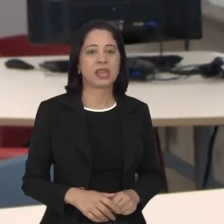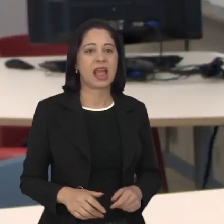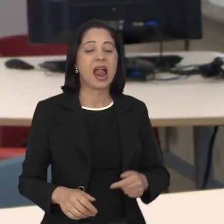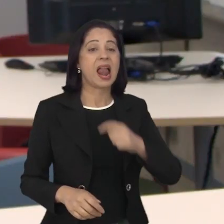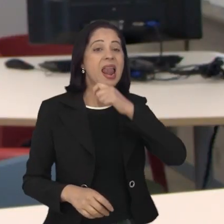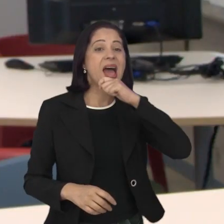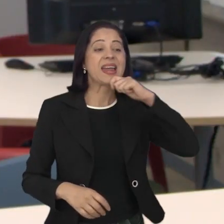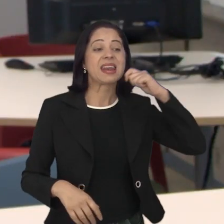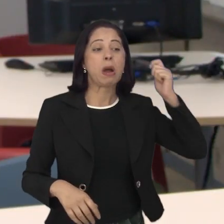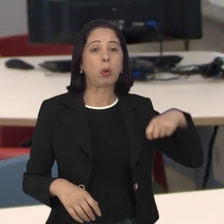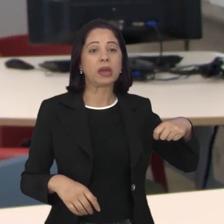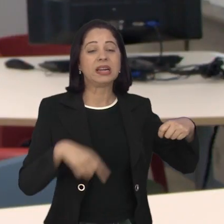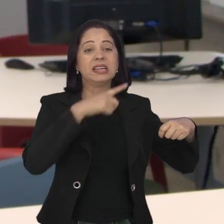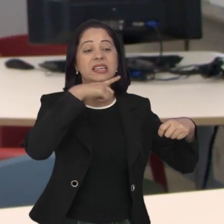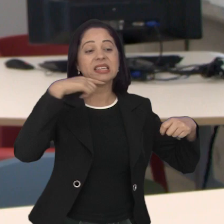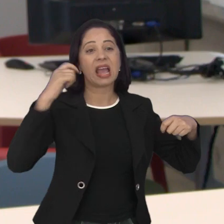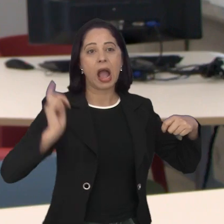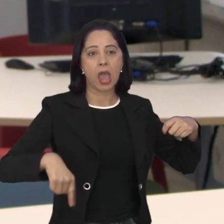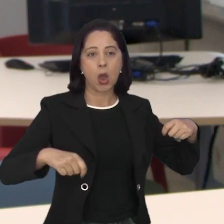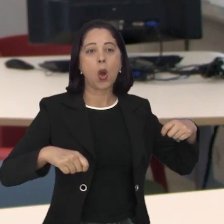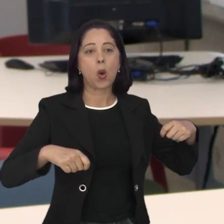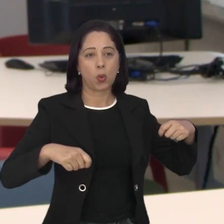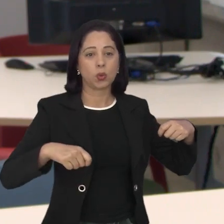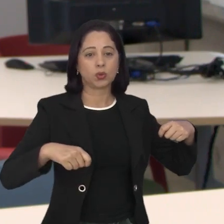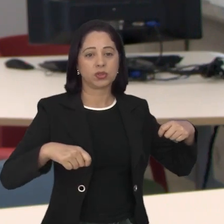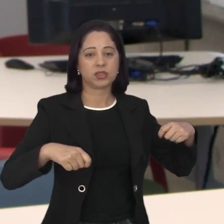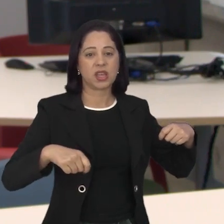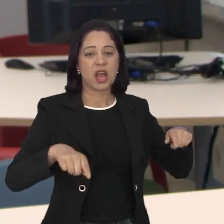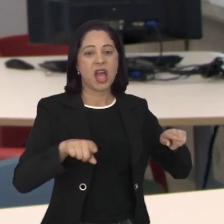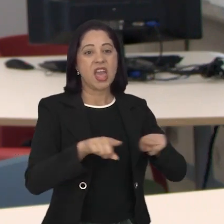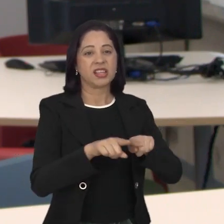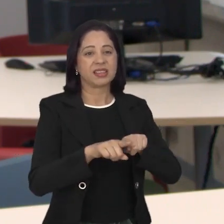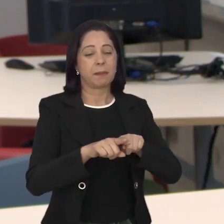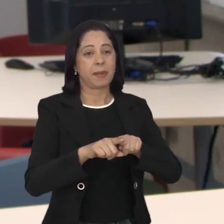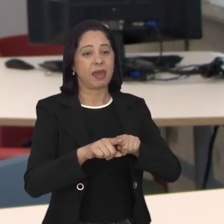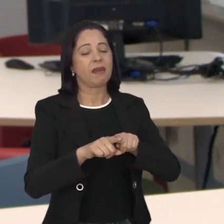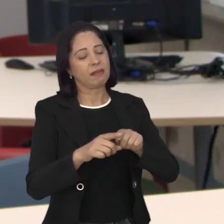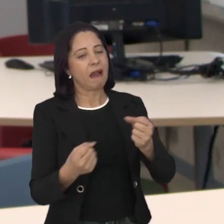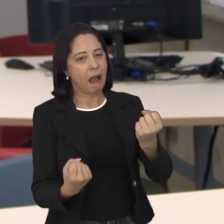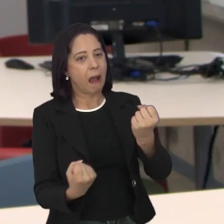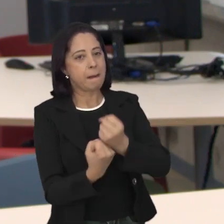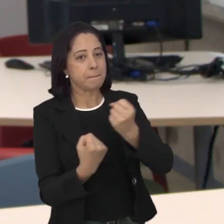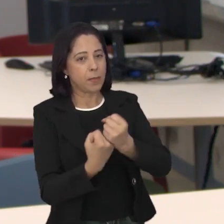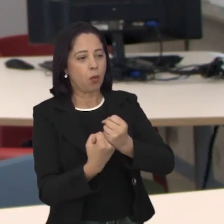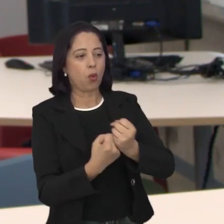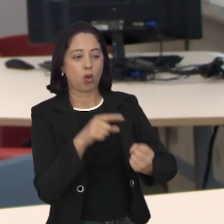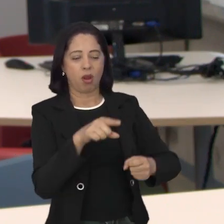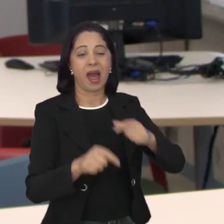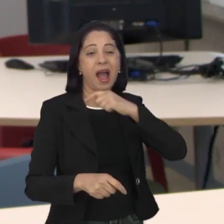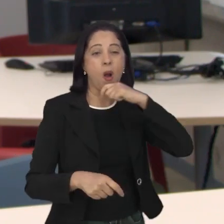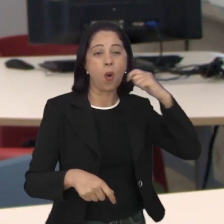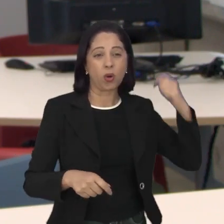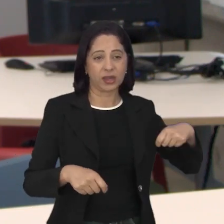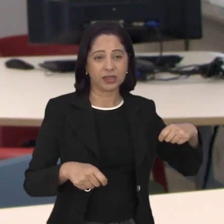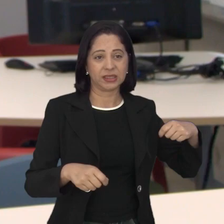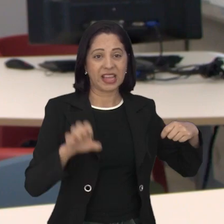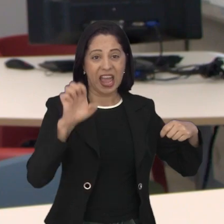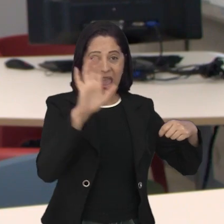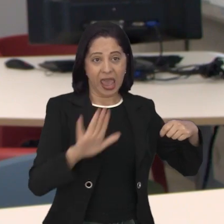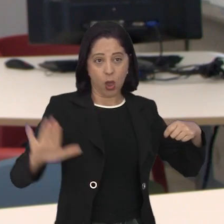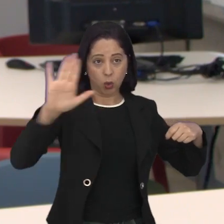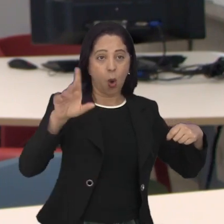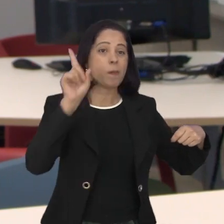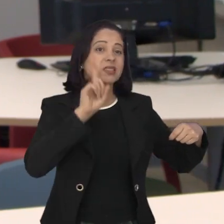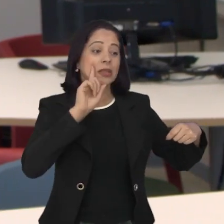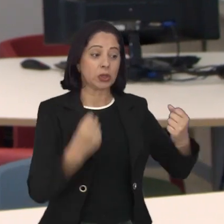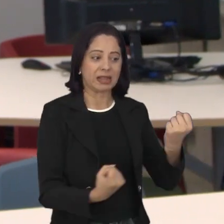caso do conflito na Ucrânia que envolve a Rússia e também algum apoio ocidental à Ucrânia né um apoio da União